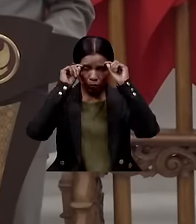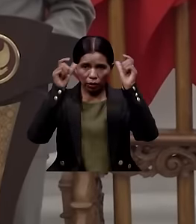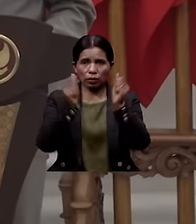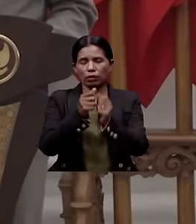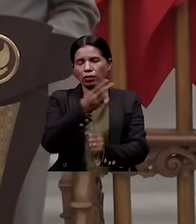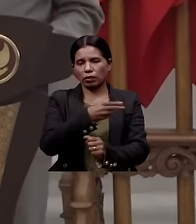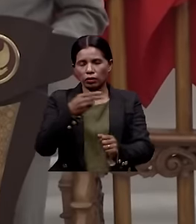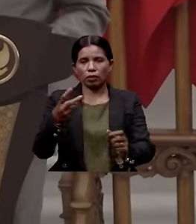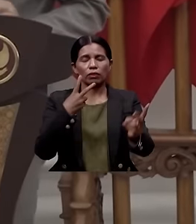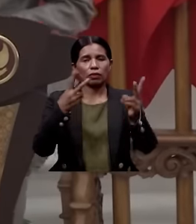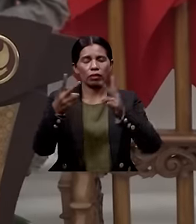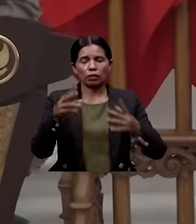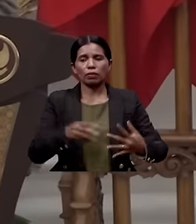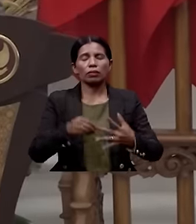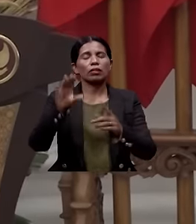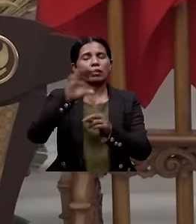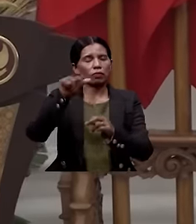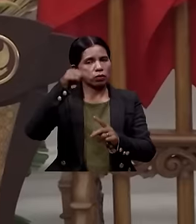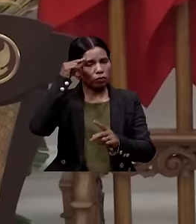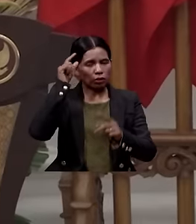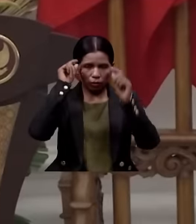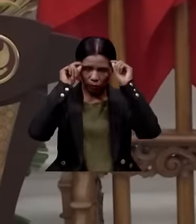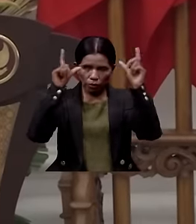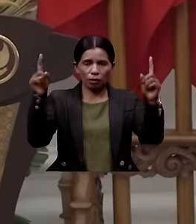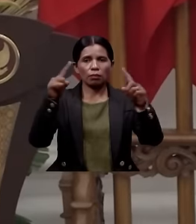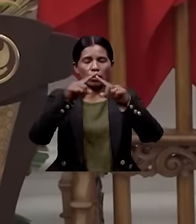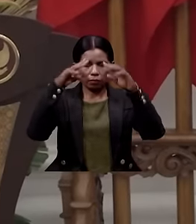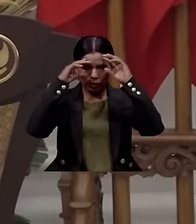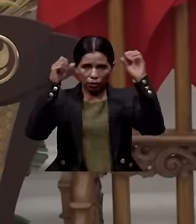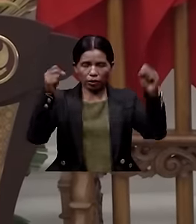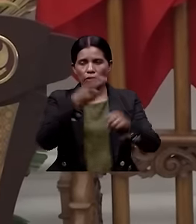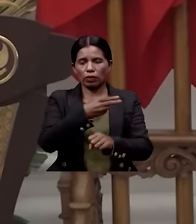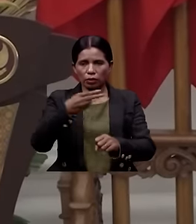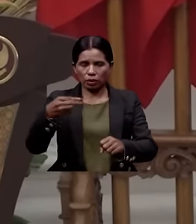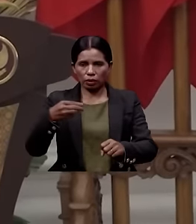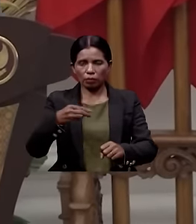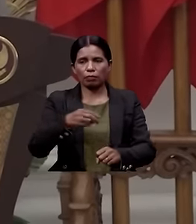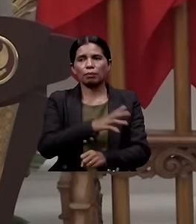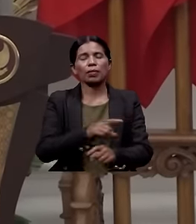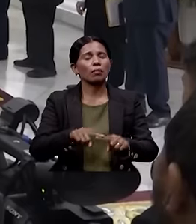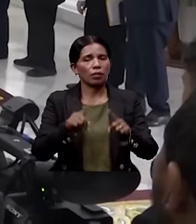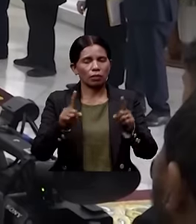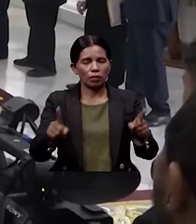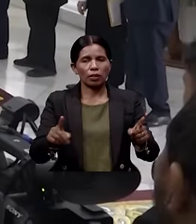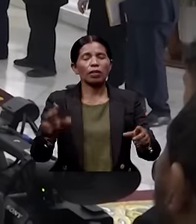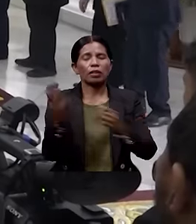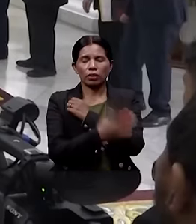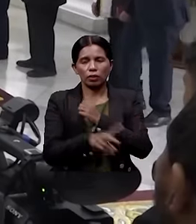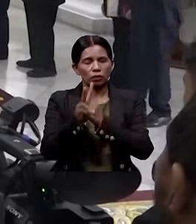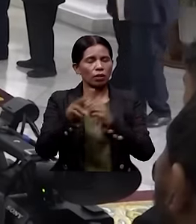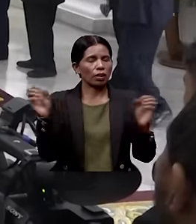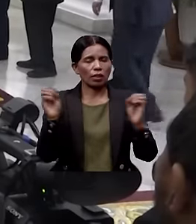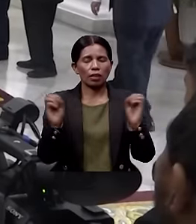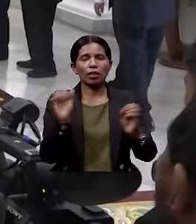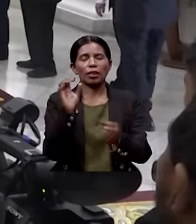a âmbito visita oficial chefe governo timor-lestenian ba presidente da República Indonésia Joko Widodo. Mai be tratado entre Rairua ne la consegue